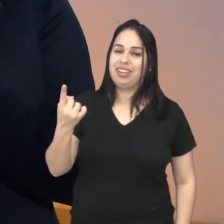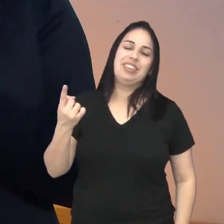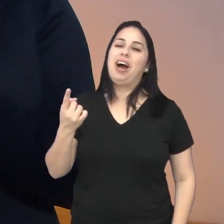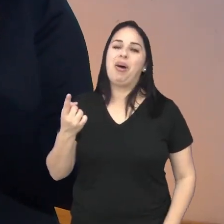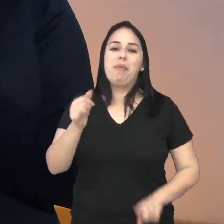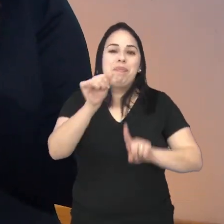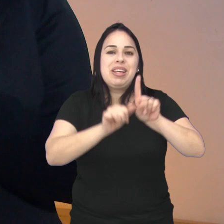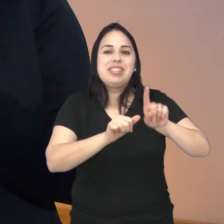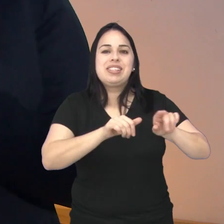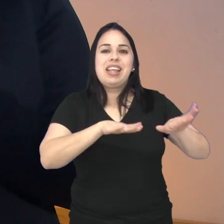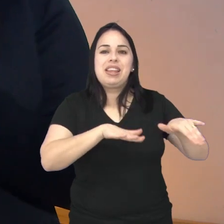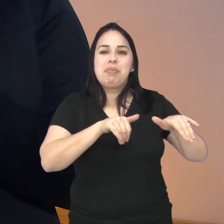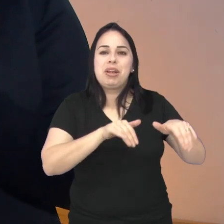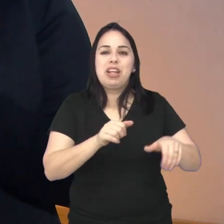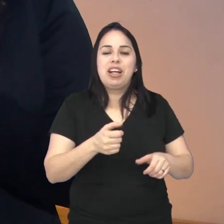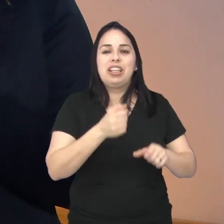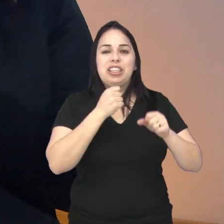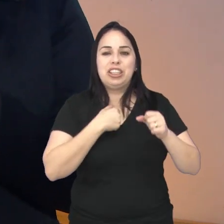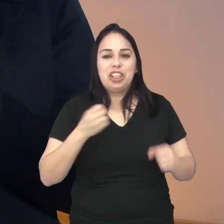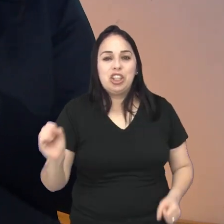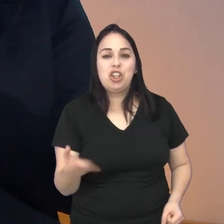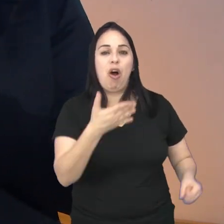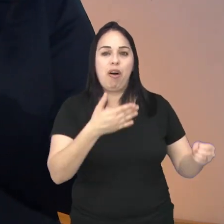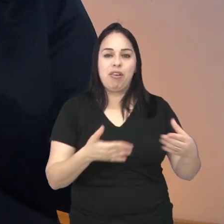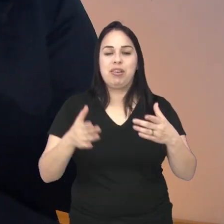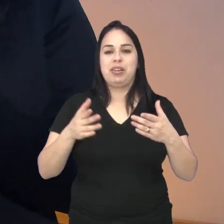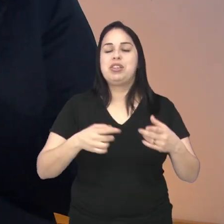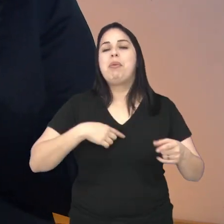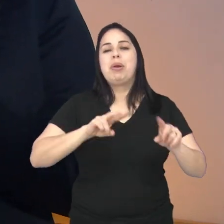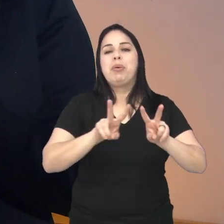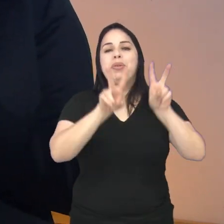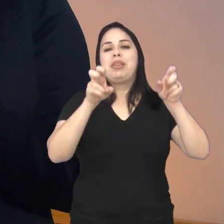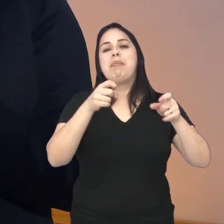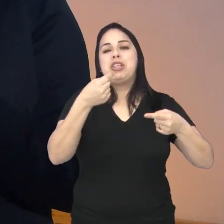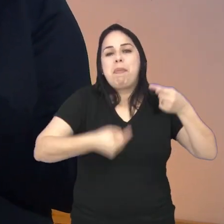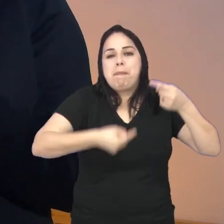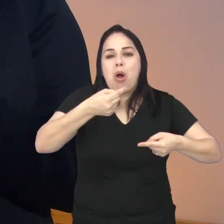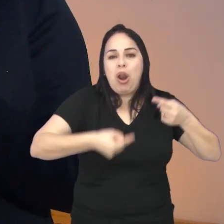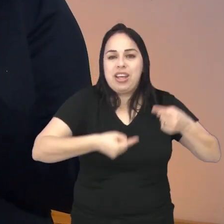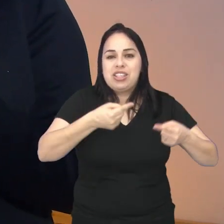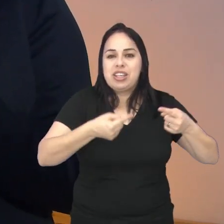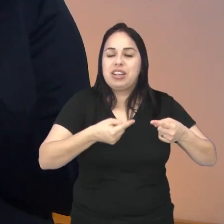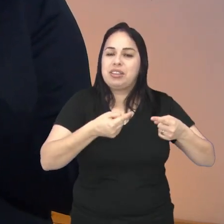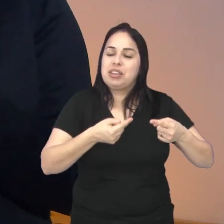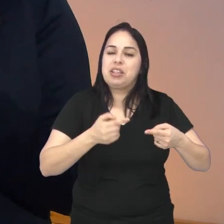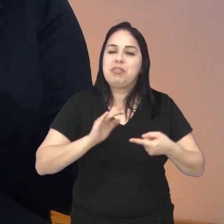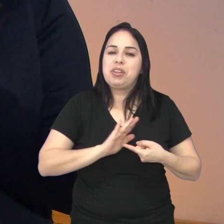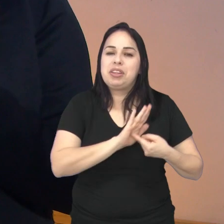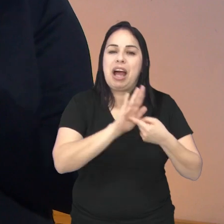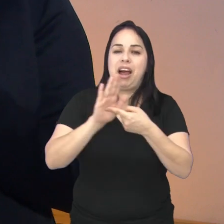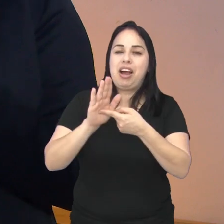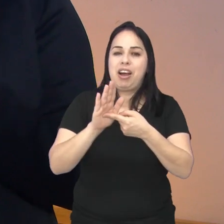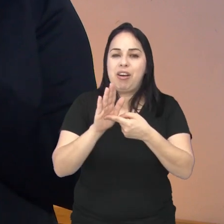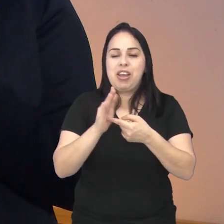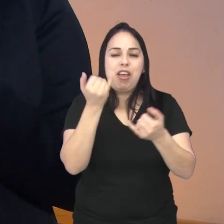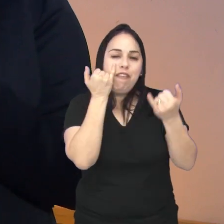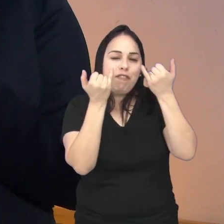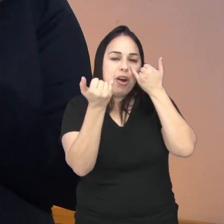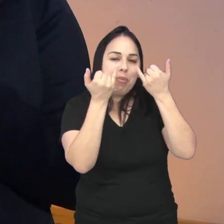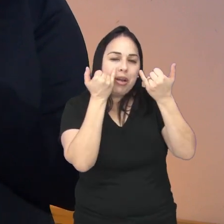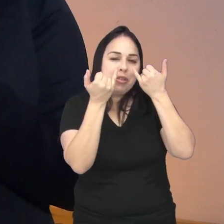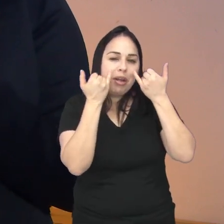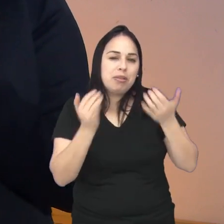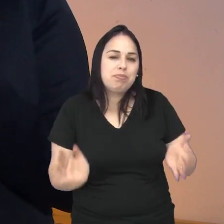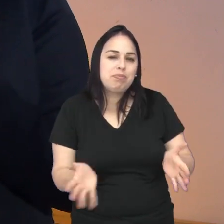Em setembro tem outras 2 estreias. Ação Parlamentar e Sobre Política são os novos programas que vão trazer muita informação